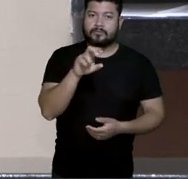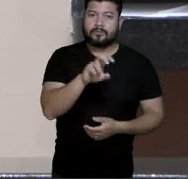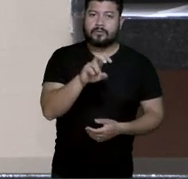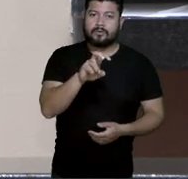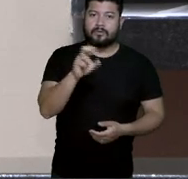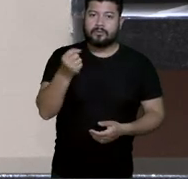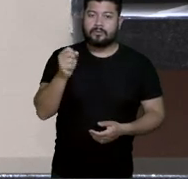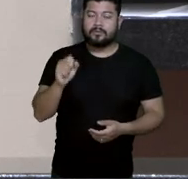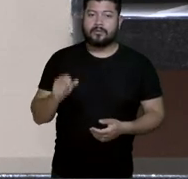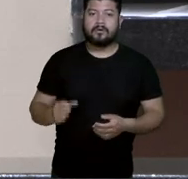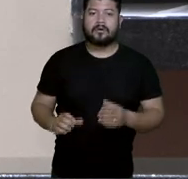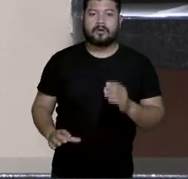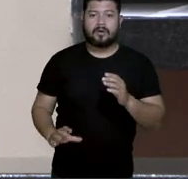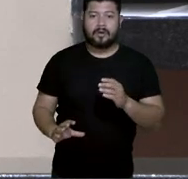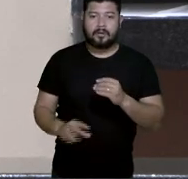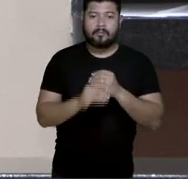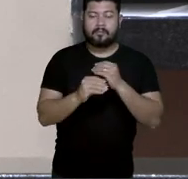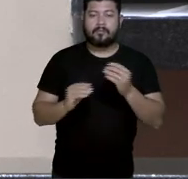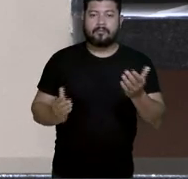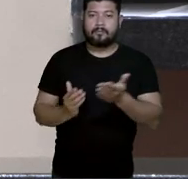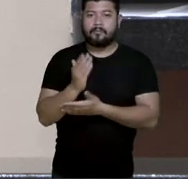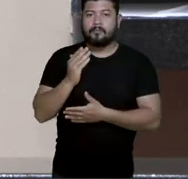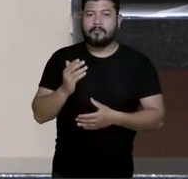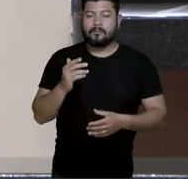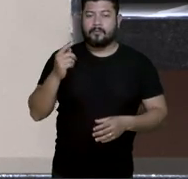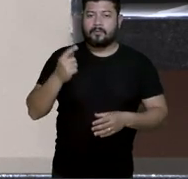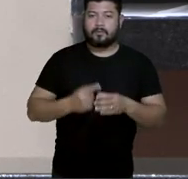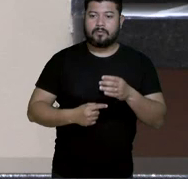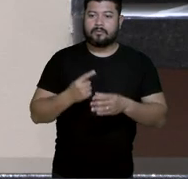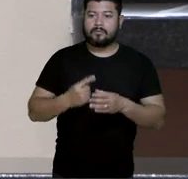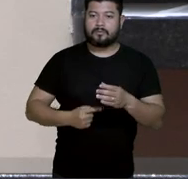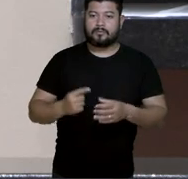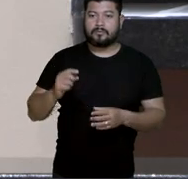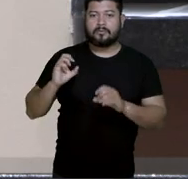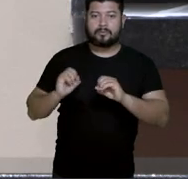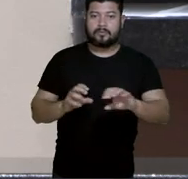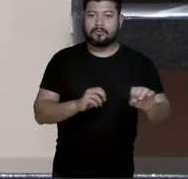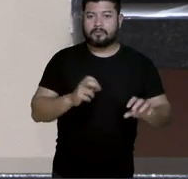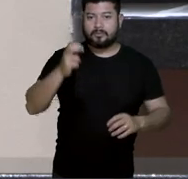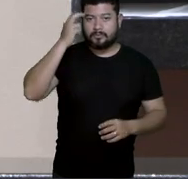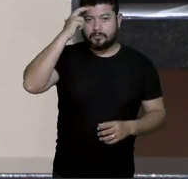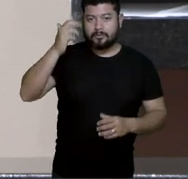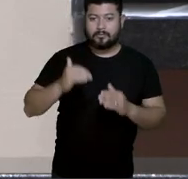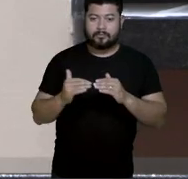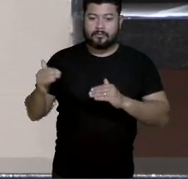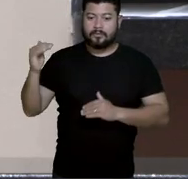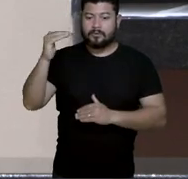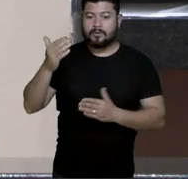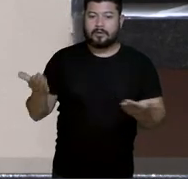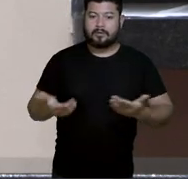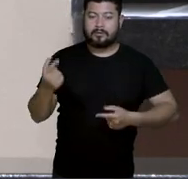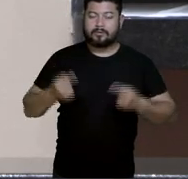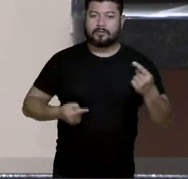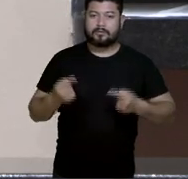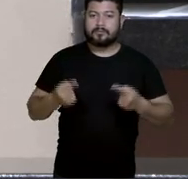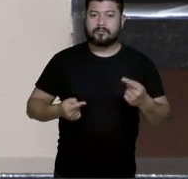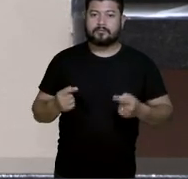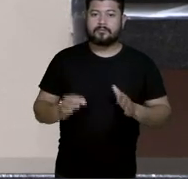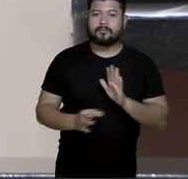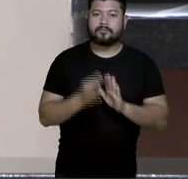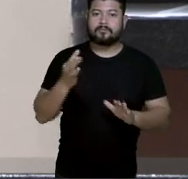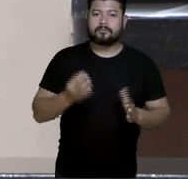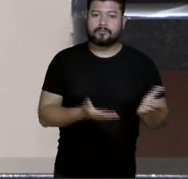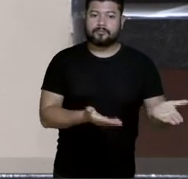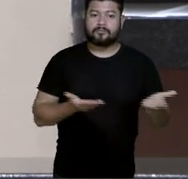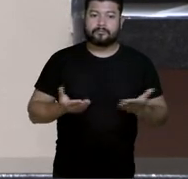foi aprovada na Comissão de Educação e Cultura da Assembleia Legislativa por maioria. Em discussão, destaque. Com a palavra a autora a